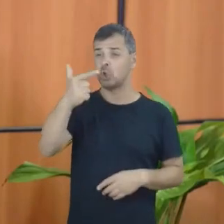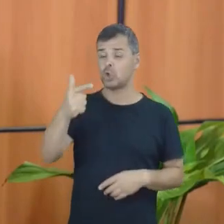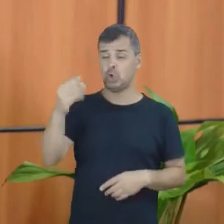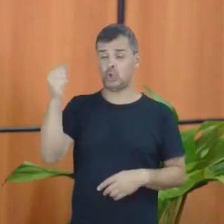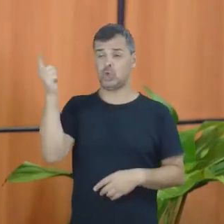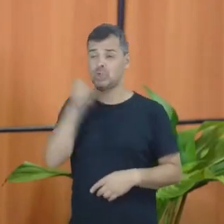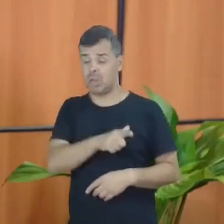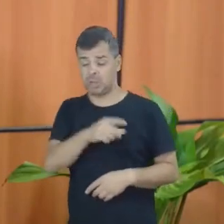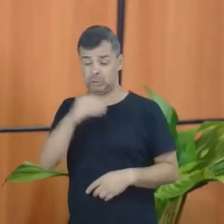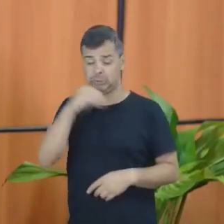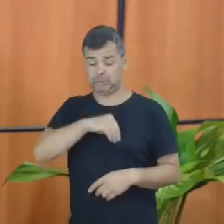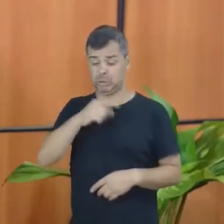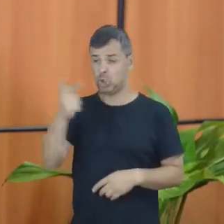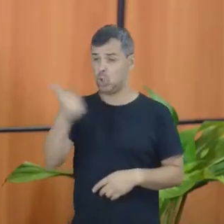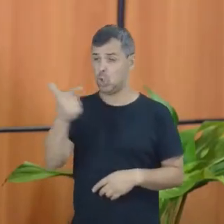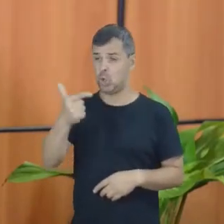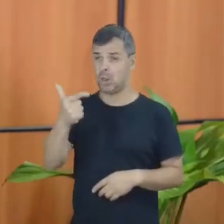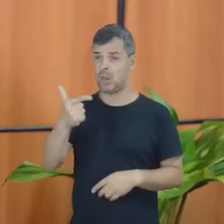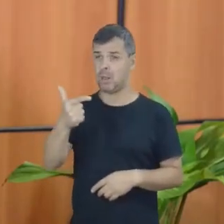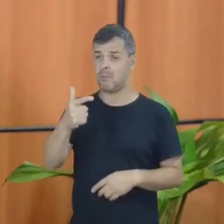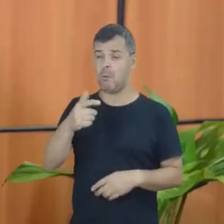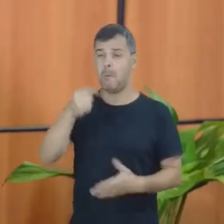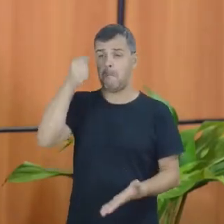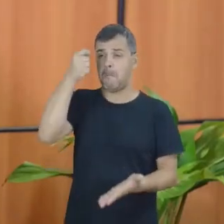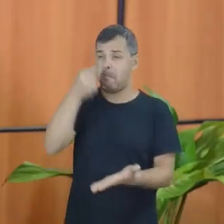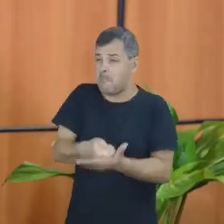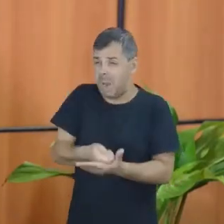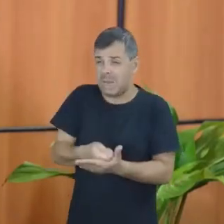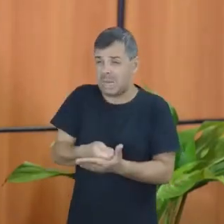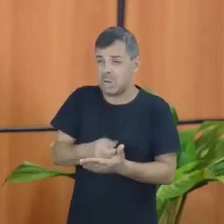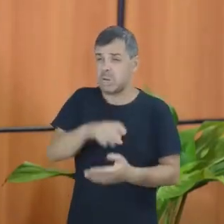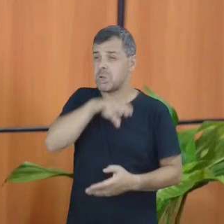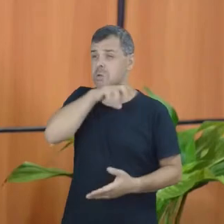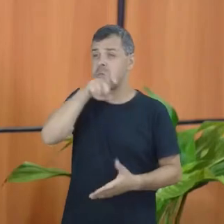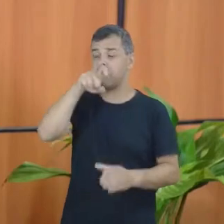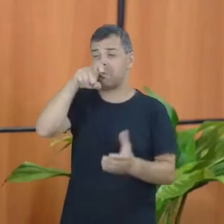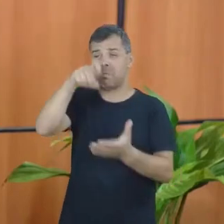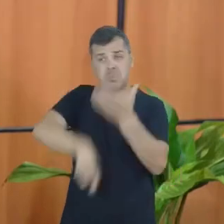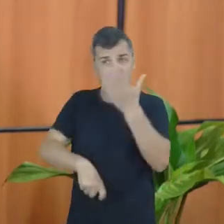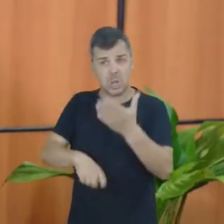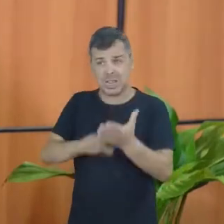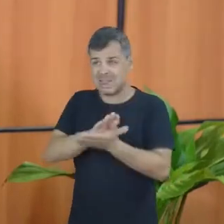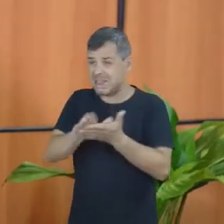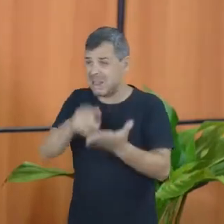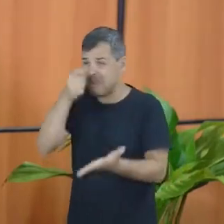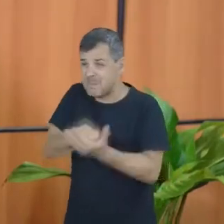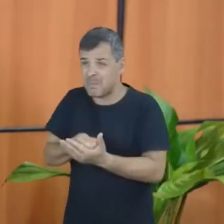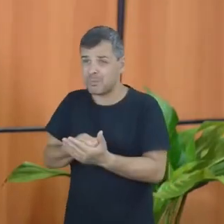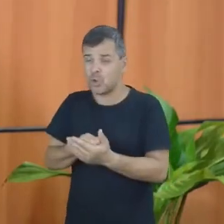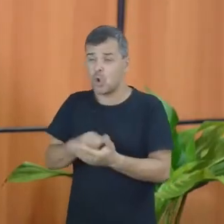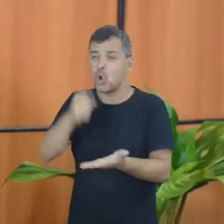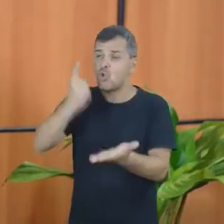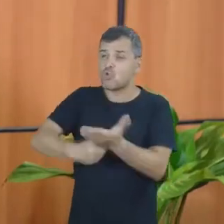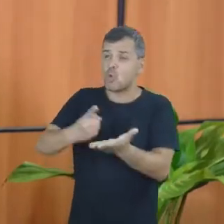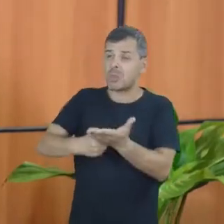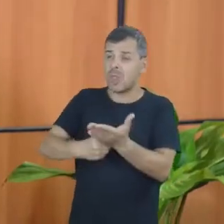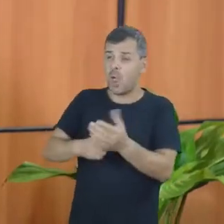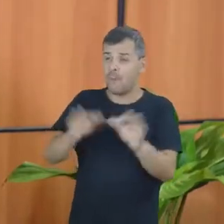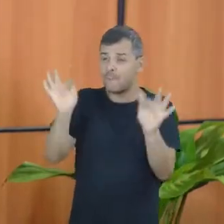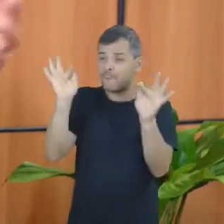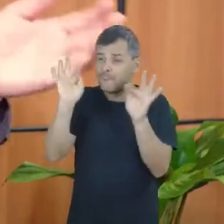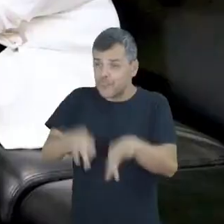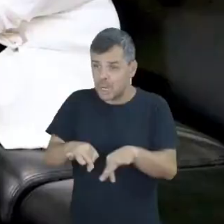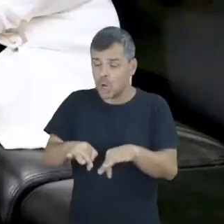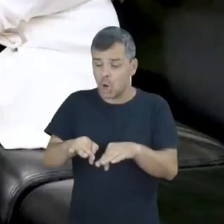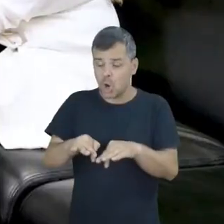salários mínimos não terão um único centavo deduzido da sua folha de pagamento. E o compromisso de até o final do mandato do presidente